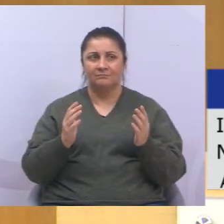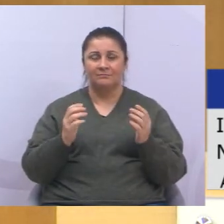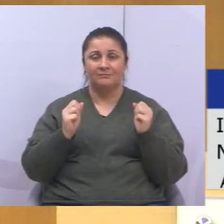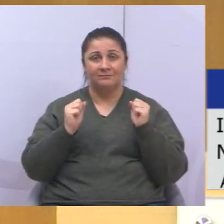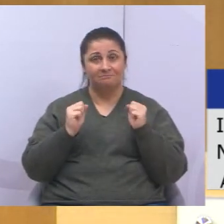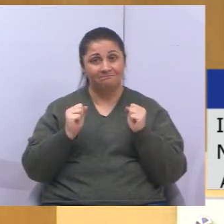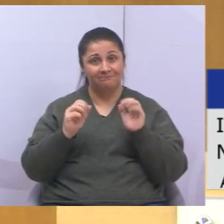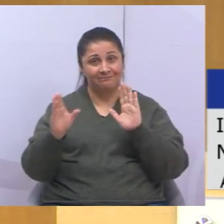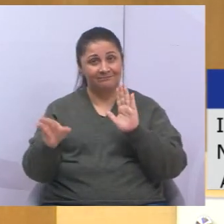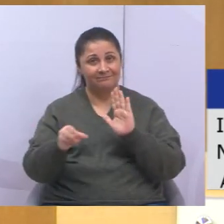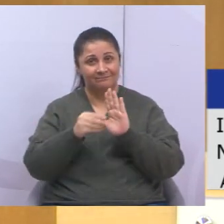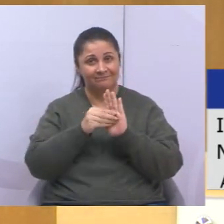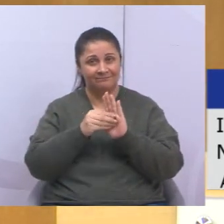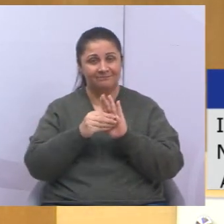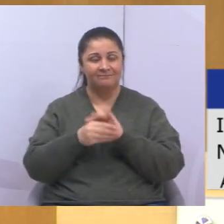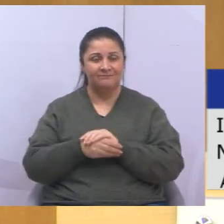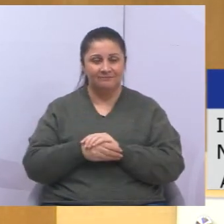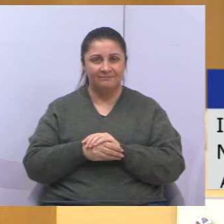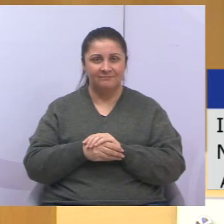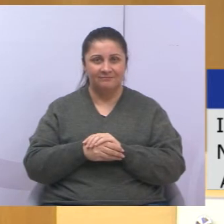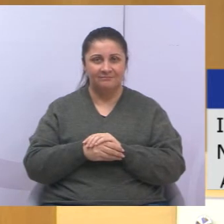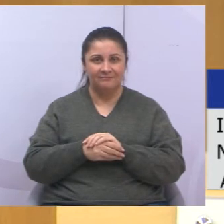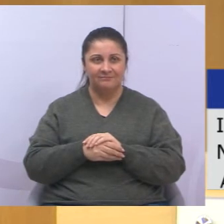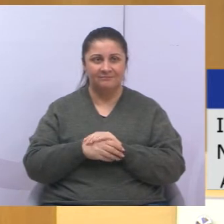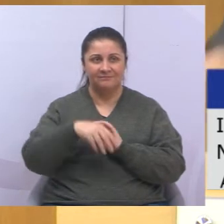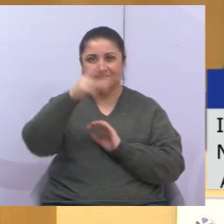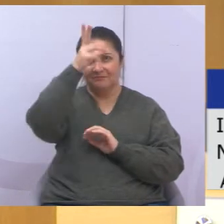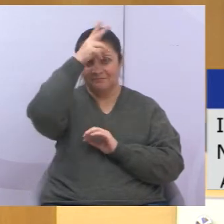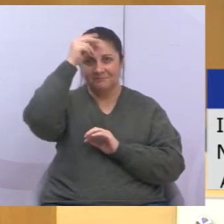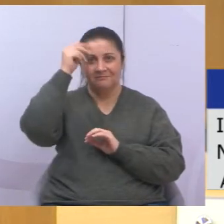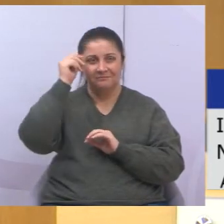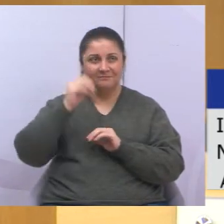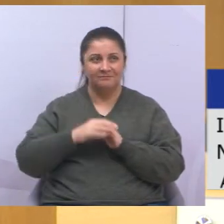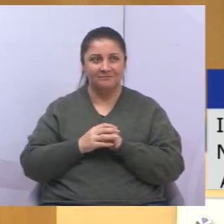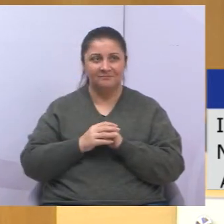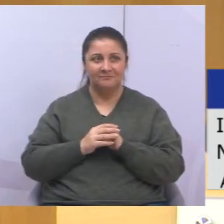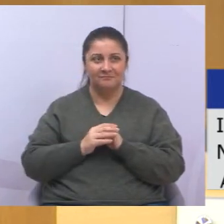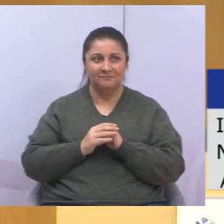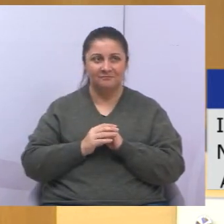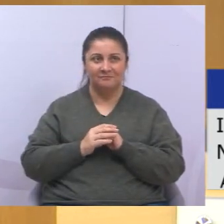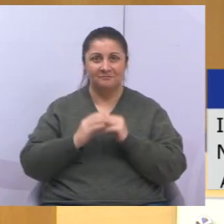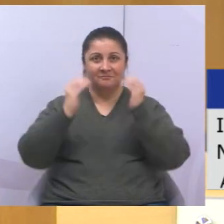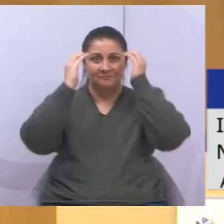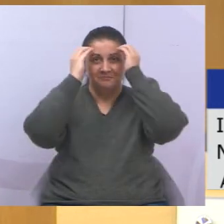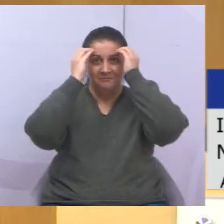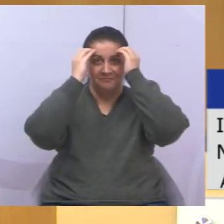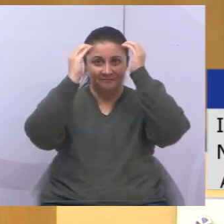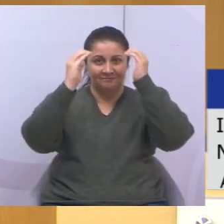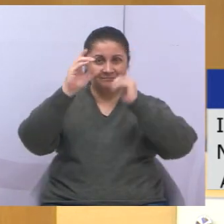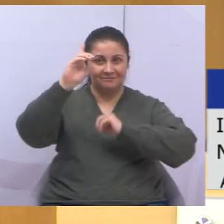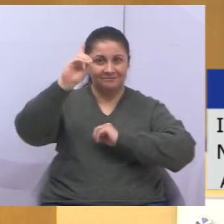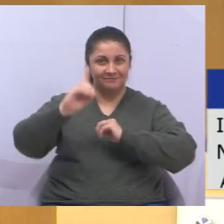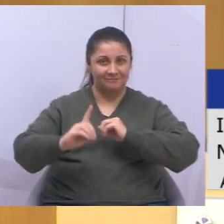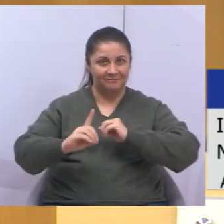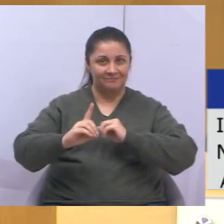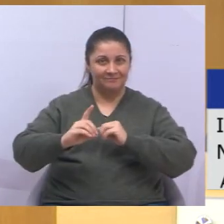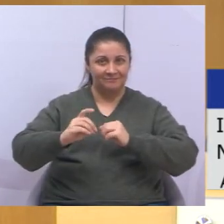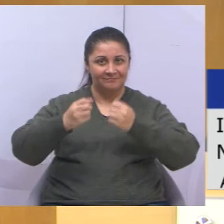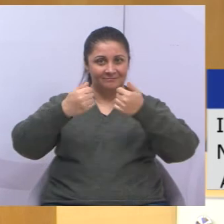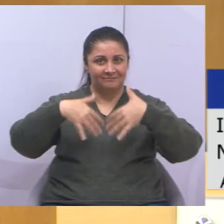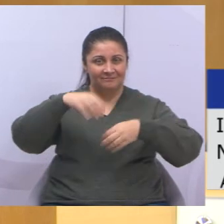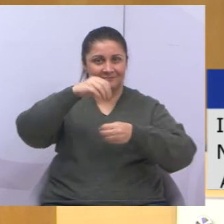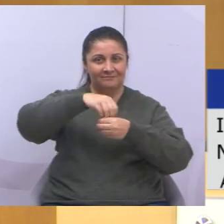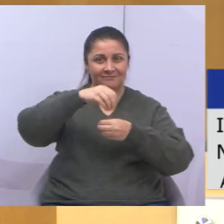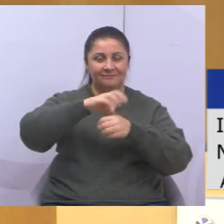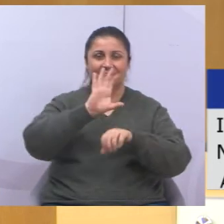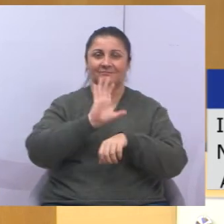emenda aqui, né, para que o Poder Público Municipal cumpra os direitos que estão estabelecidos na